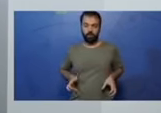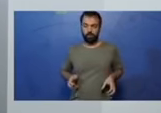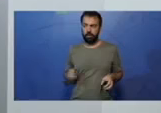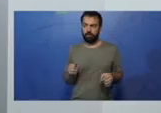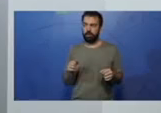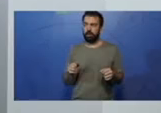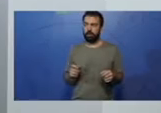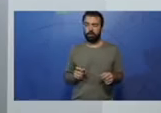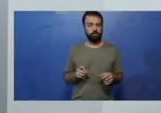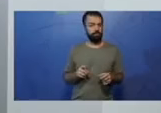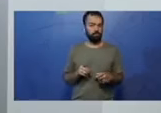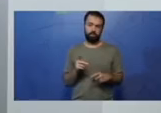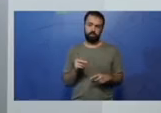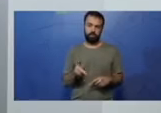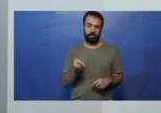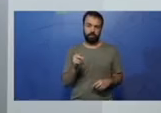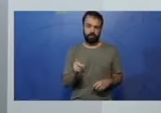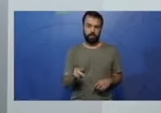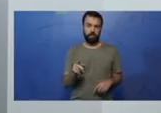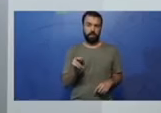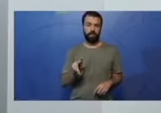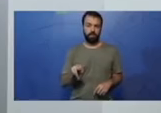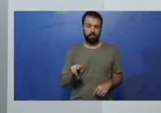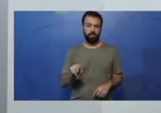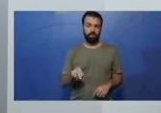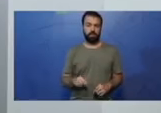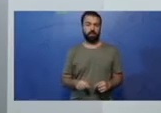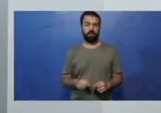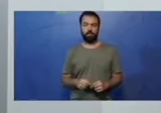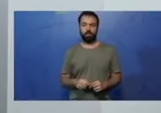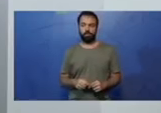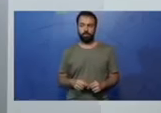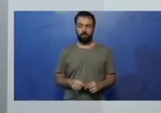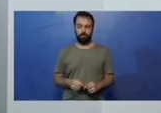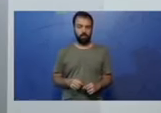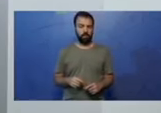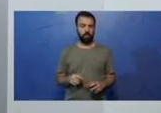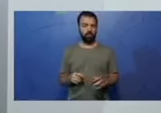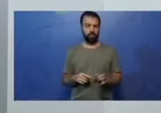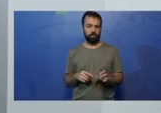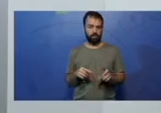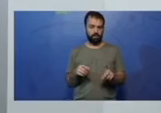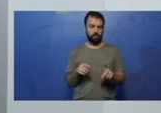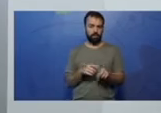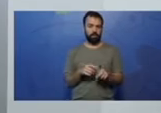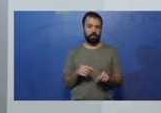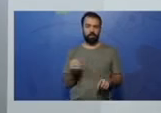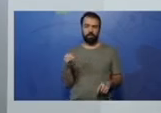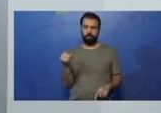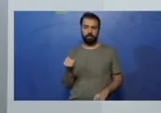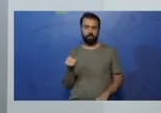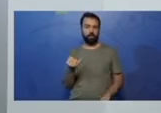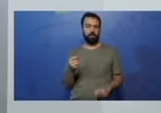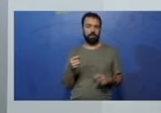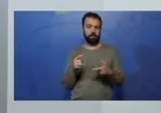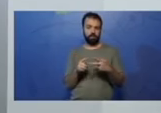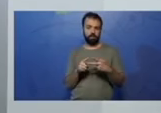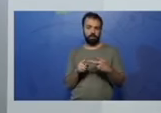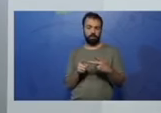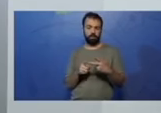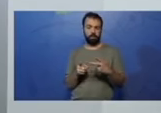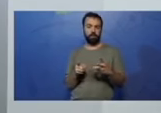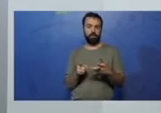puras e elas não mudam, elas são constantes. Então, nós temos aí o ponto de fusão, de ebulição e